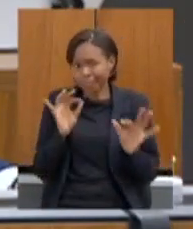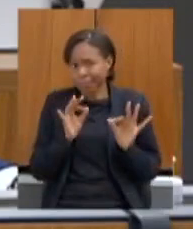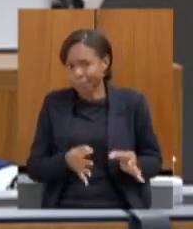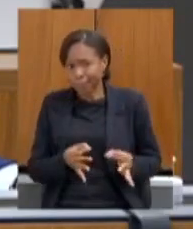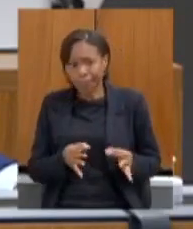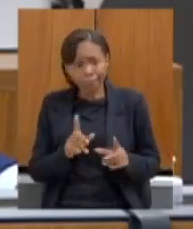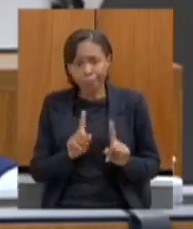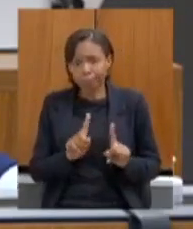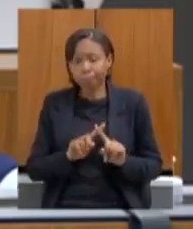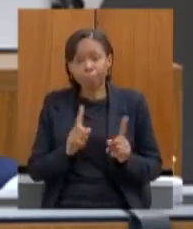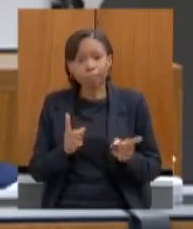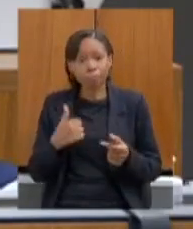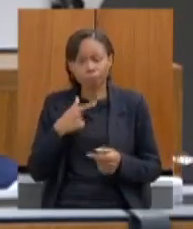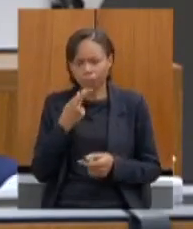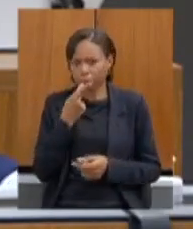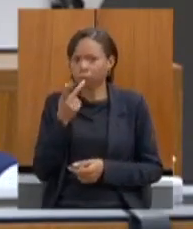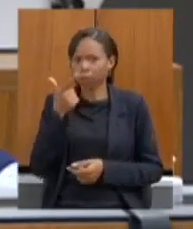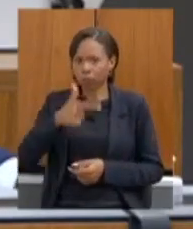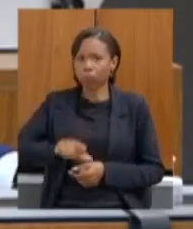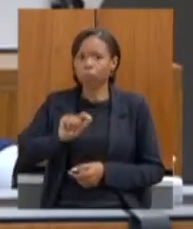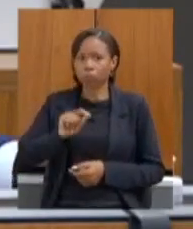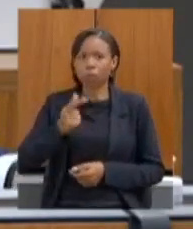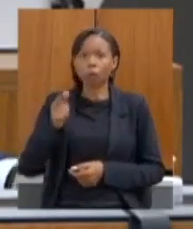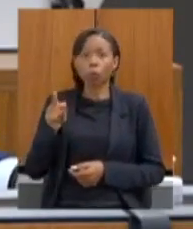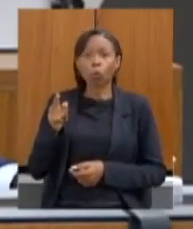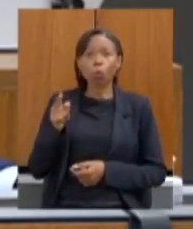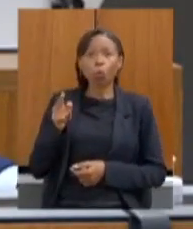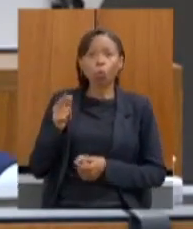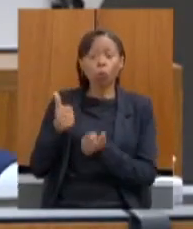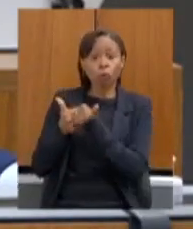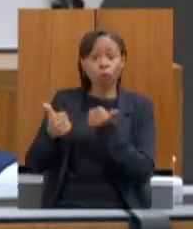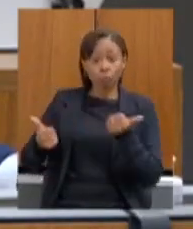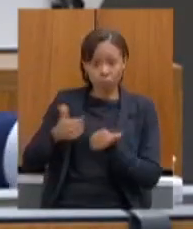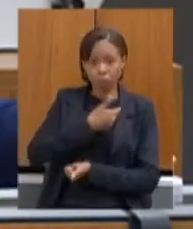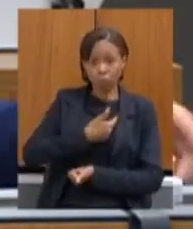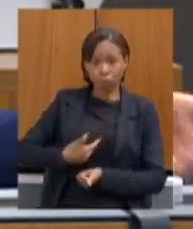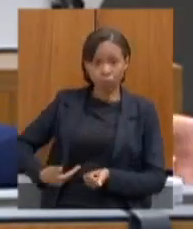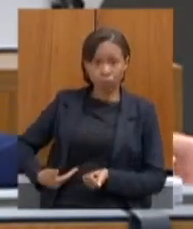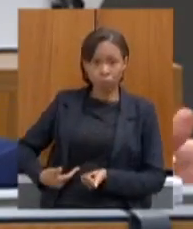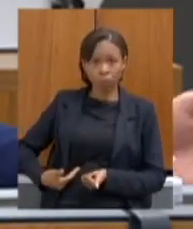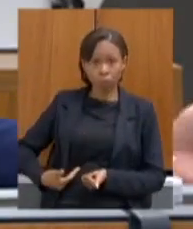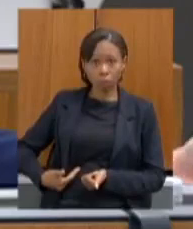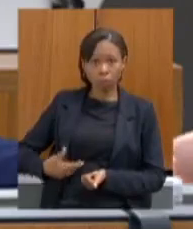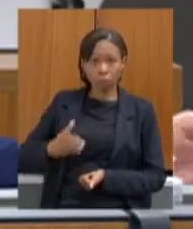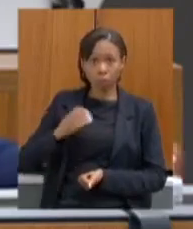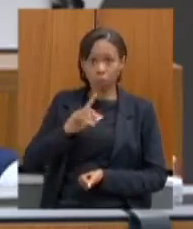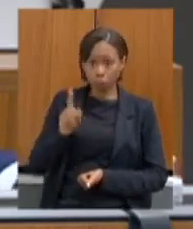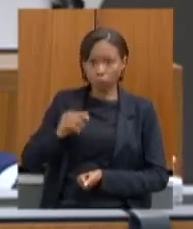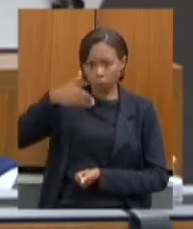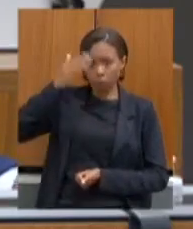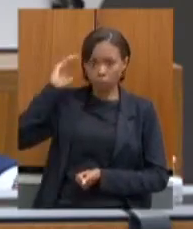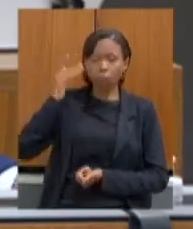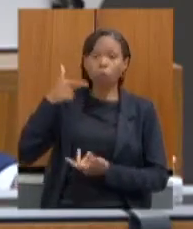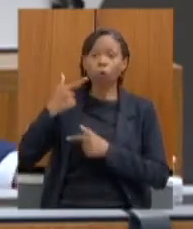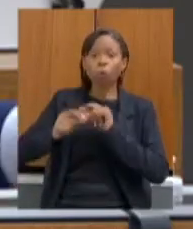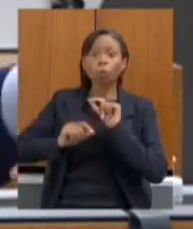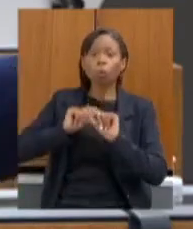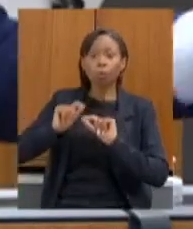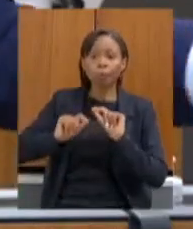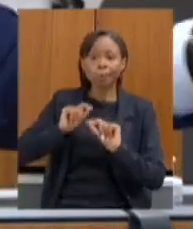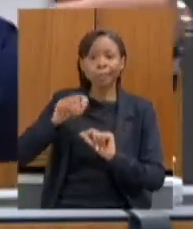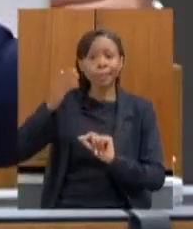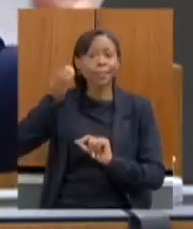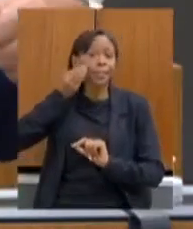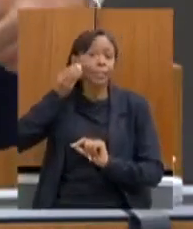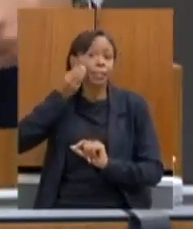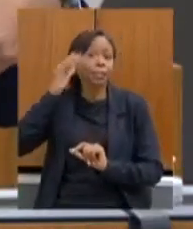Mas aqui, eu gostaria de reafirmar o compromisso do governador Romeu Zema de buscar alternativas para a CEMIG. Não